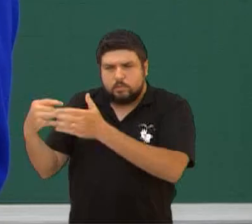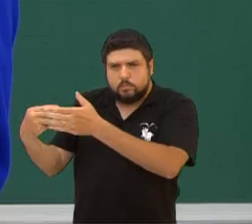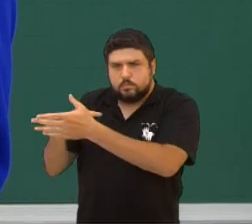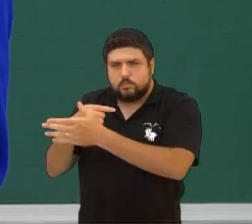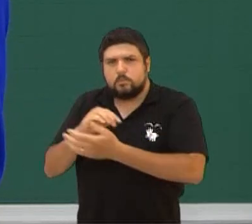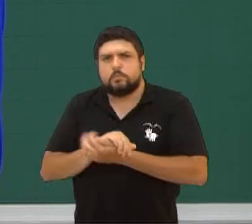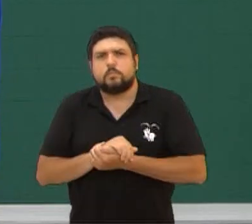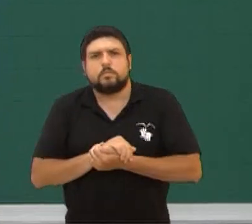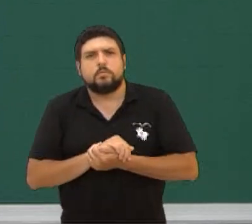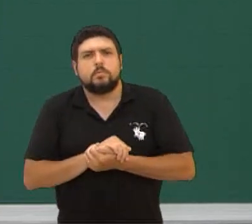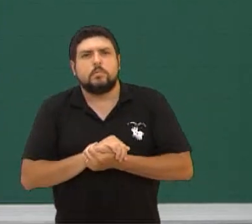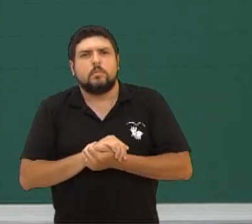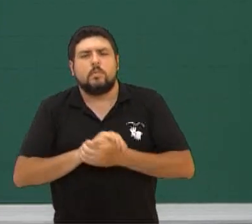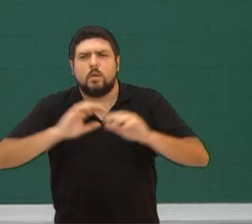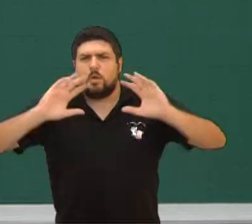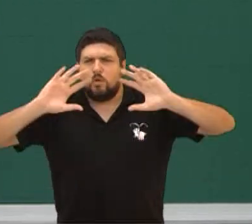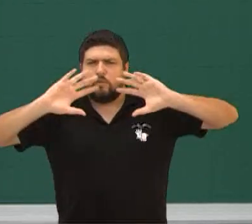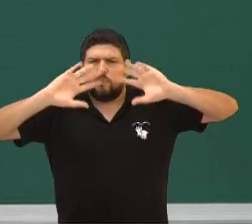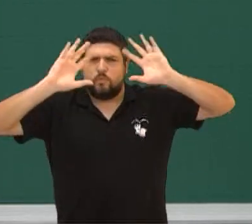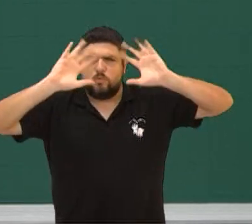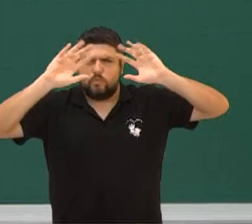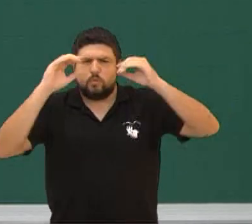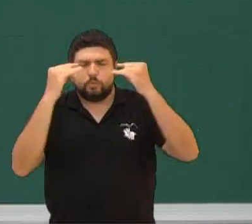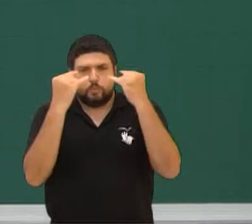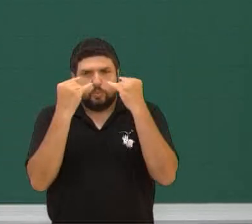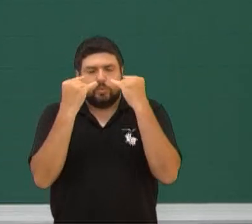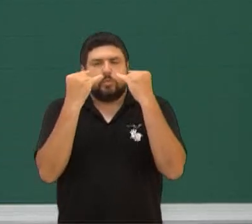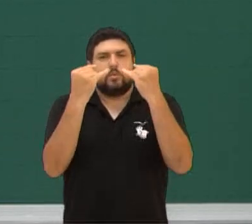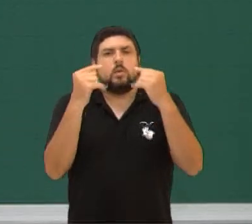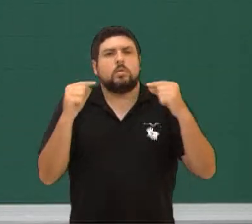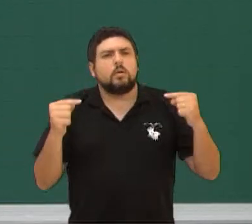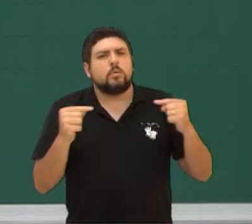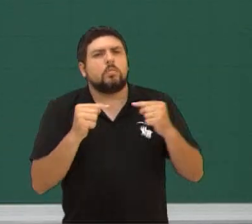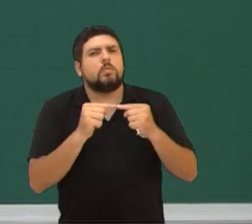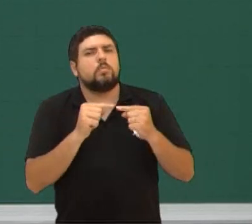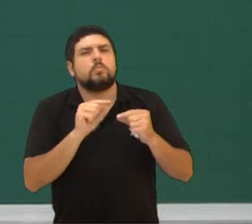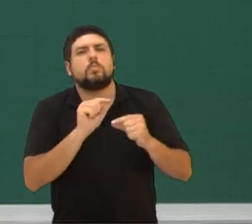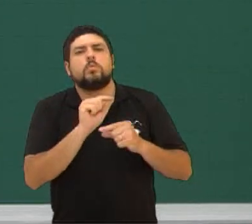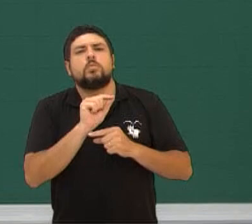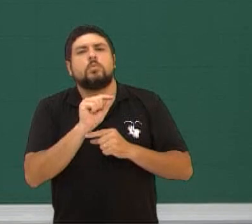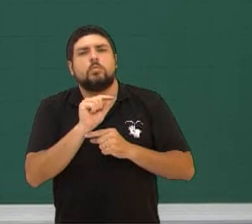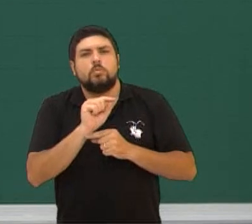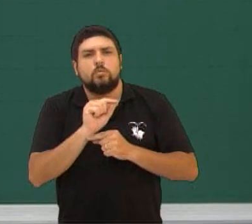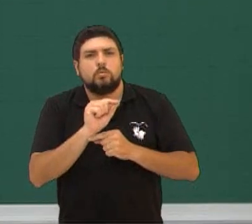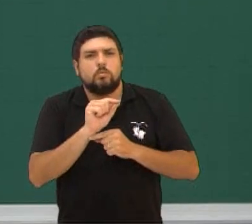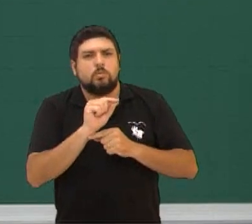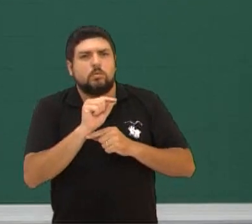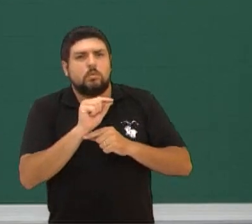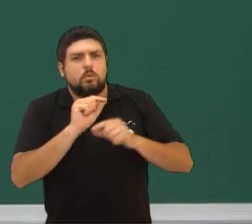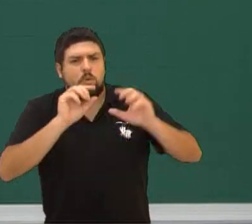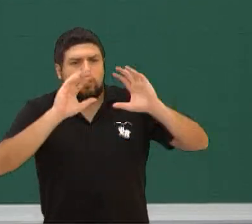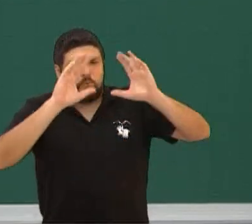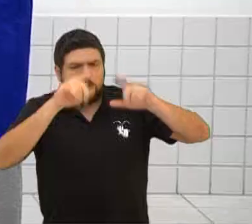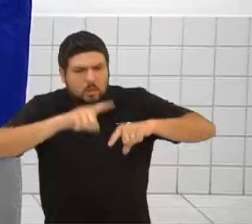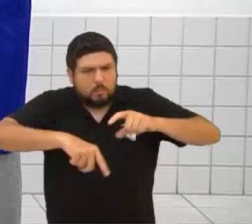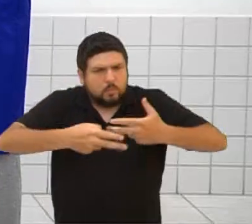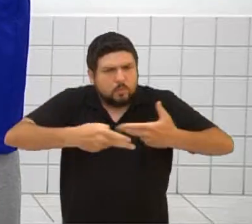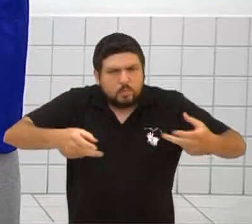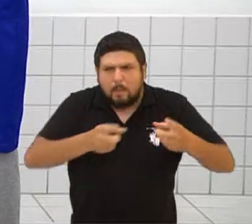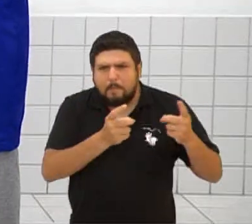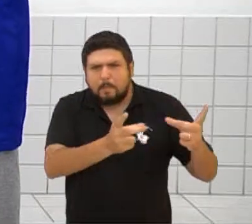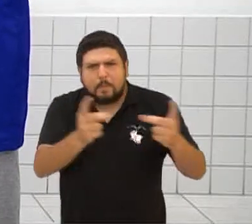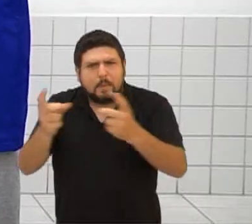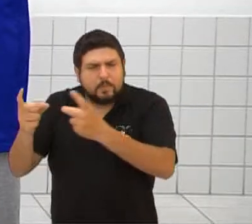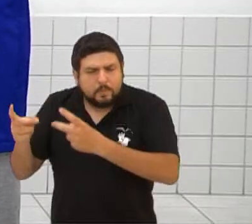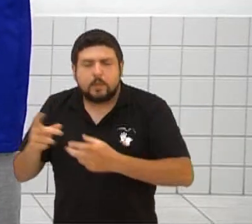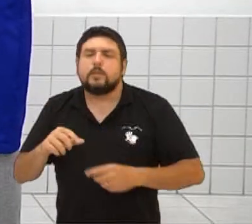O espetáculo do esporte tem relação com a comercialização dele? Total, né, professor? Com